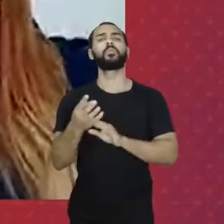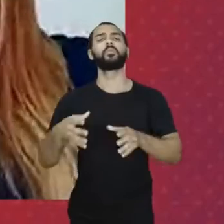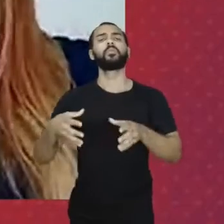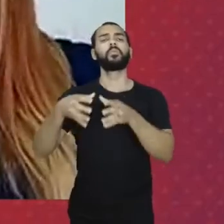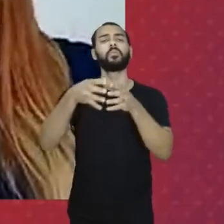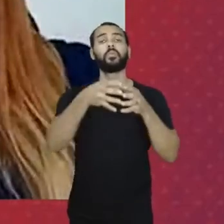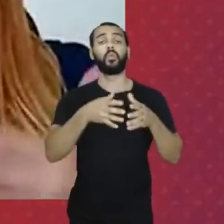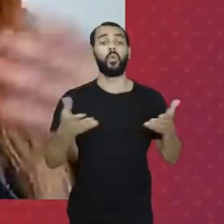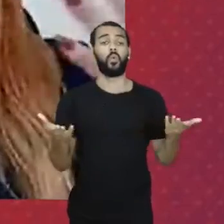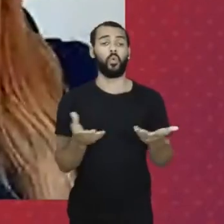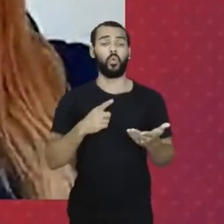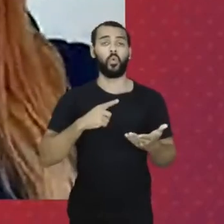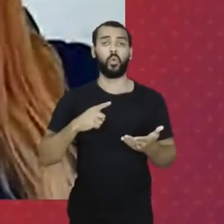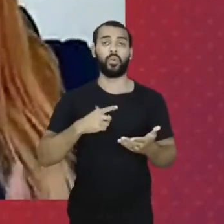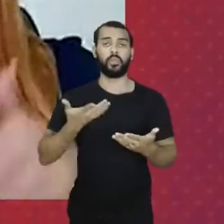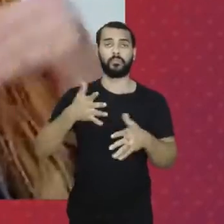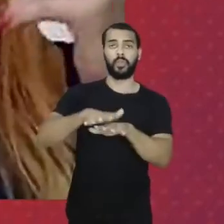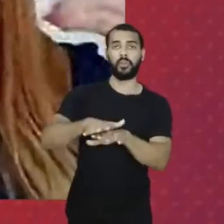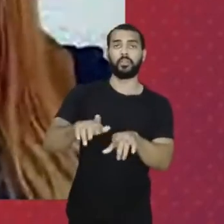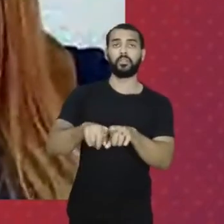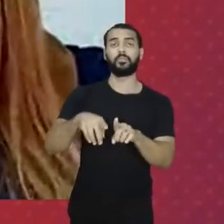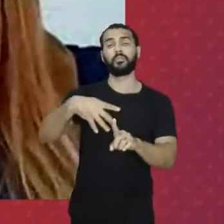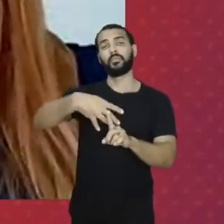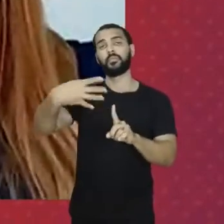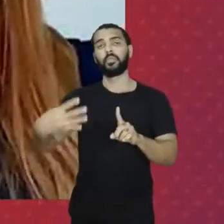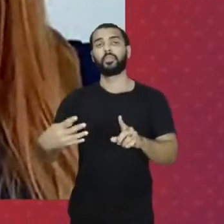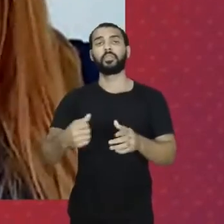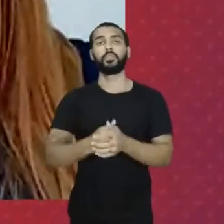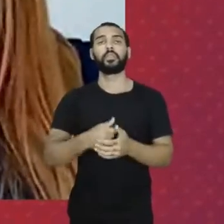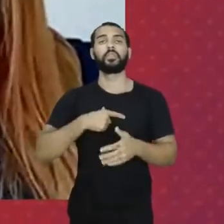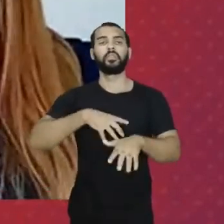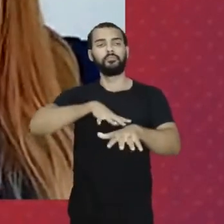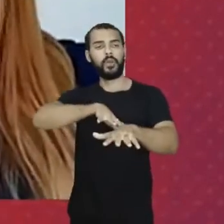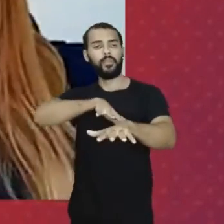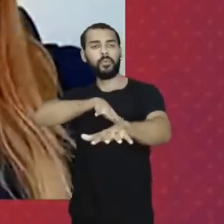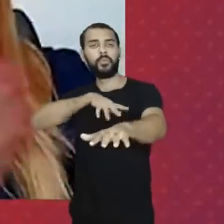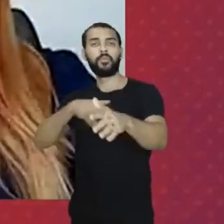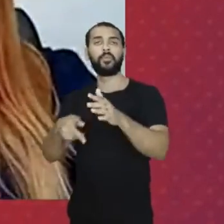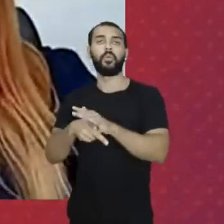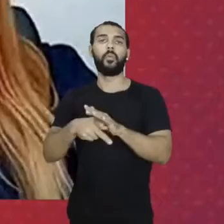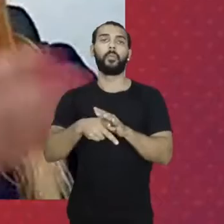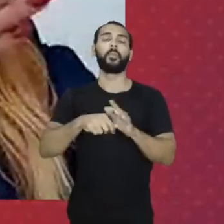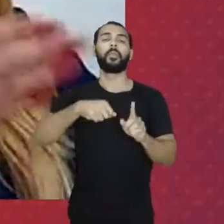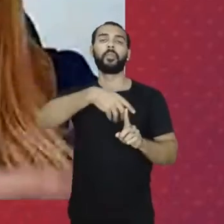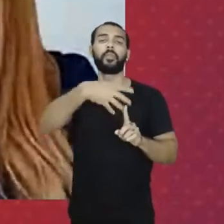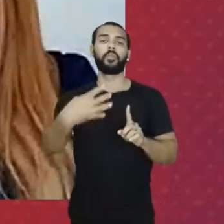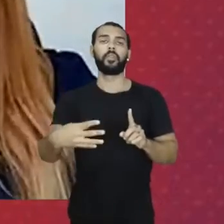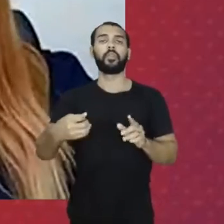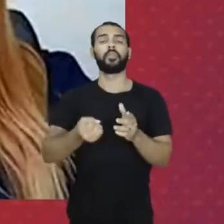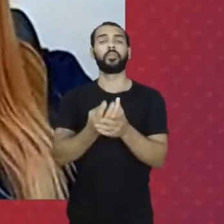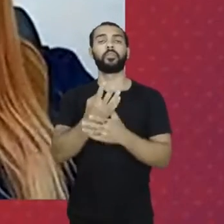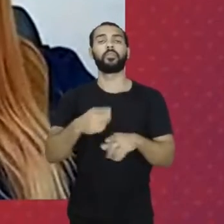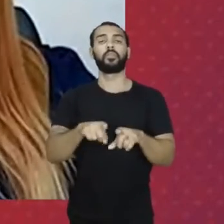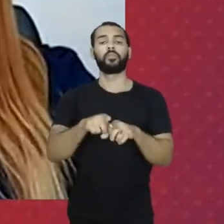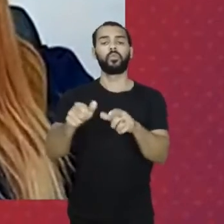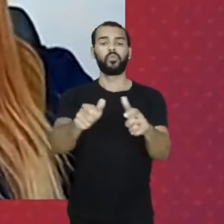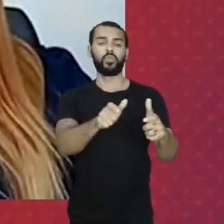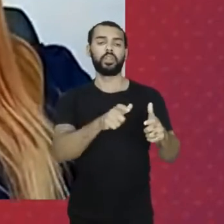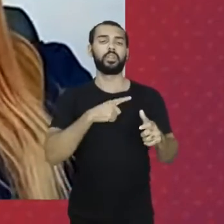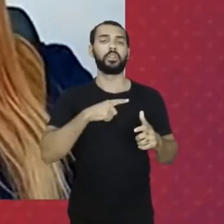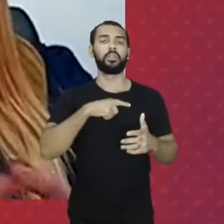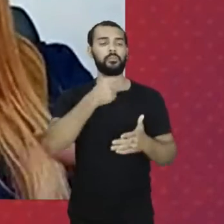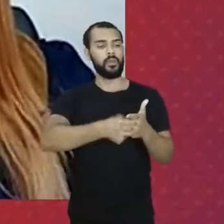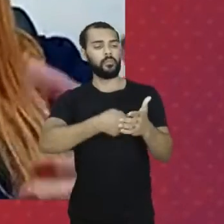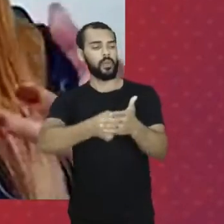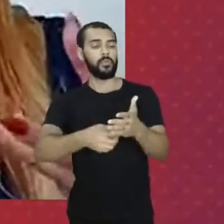que hoje promovem inclusão LGBTQIA+, quantas paradas, né, pelo Brasil afora surgiram em espaços de luta petista,